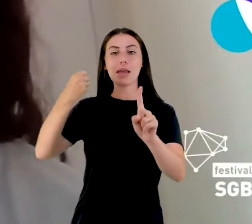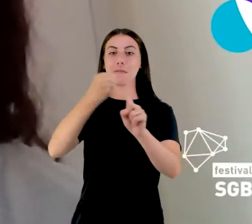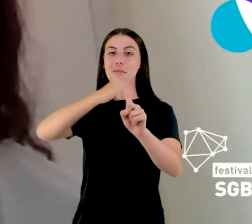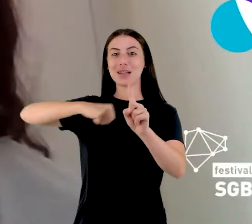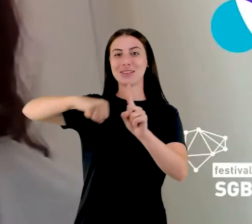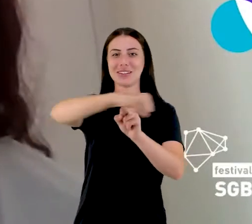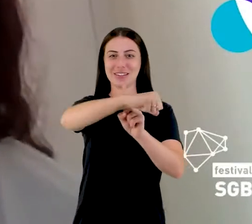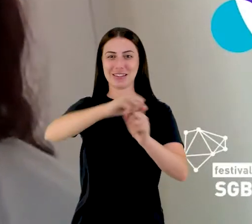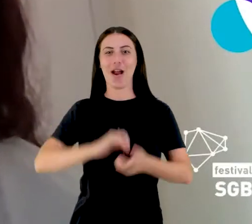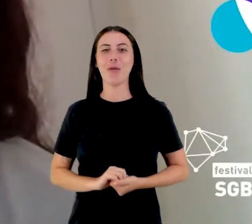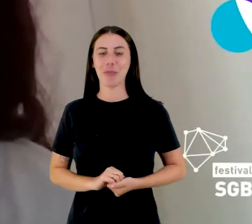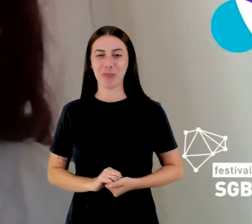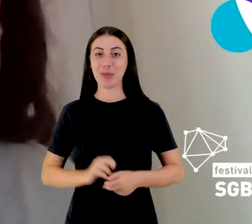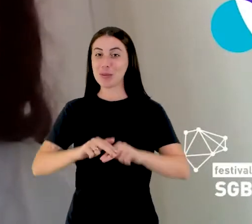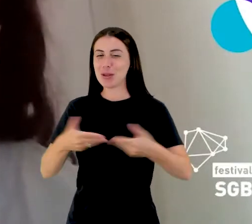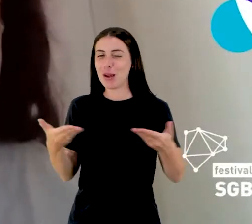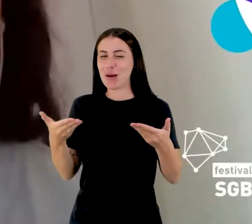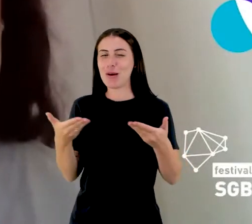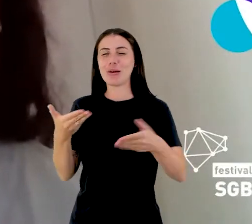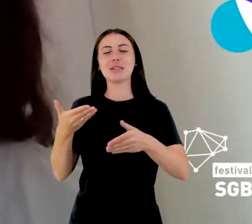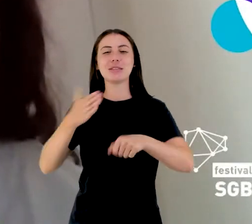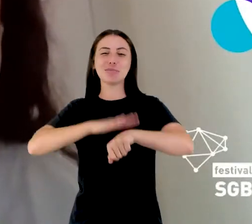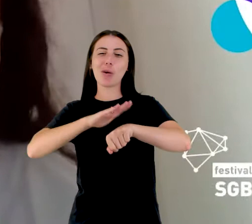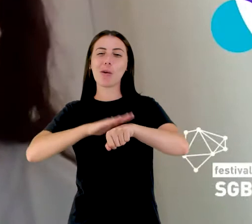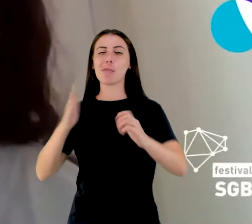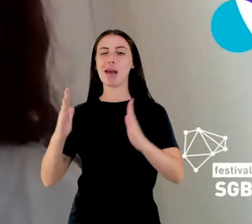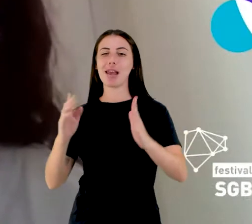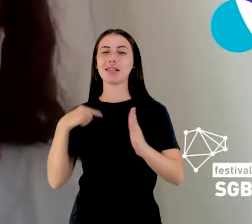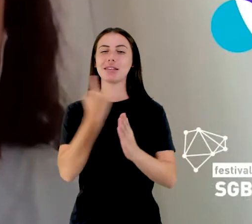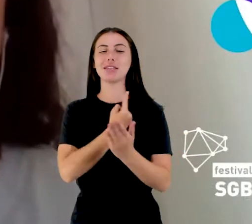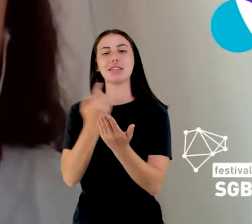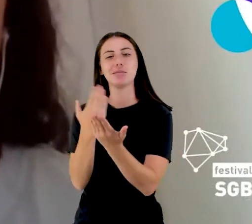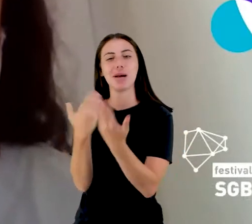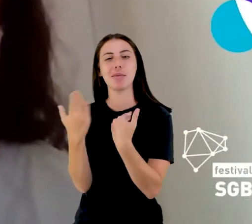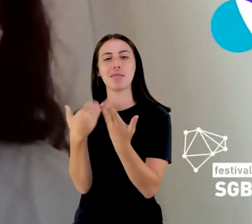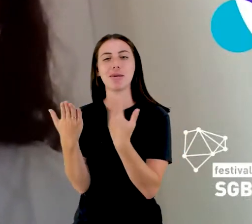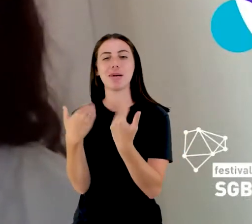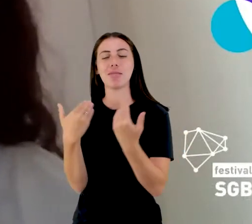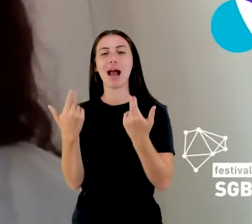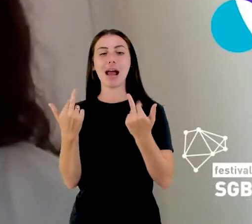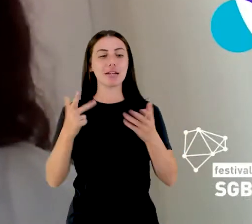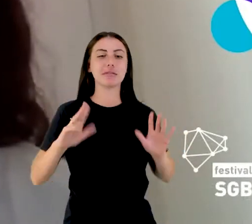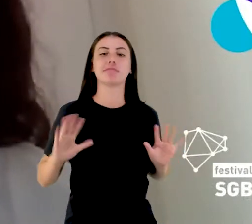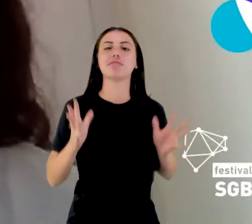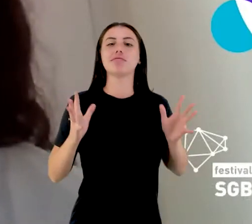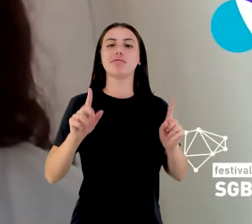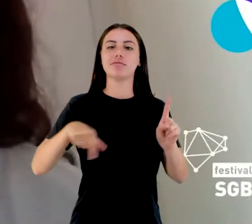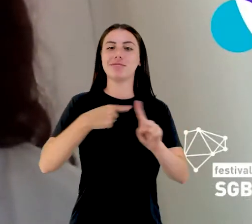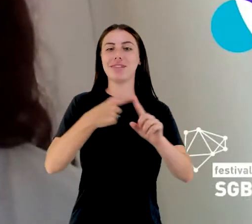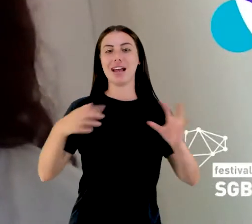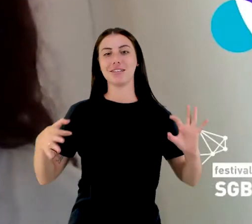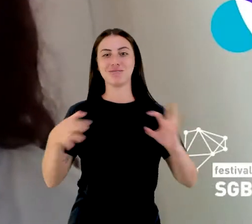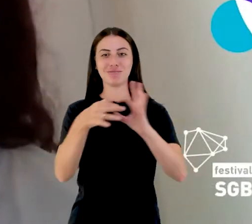impacto social. Esse momento aqui hoje é um espaço de inspiração e conexão. Durante todo o evento, né,